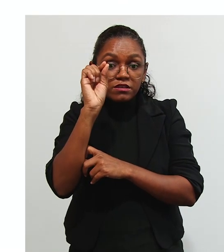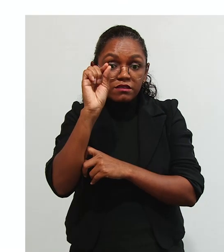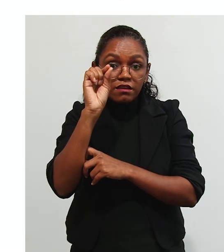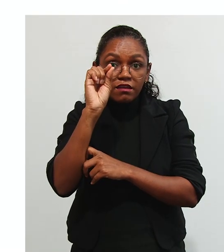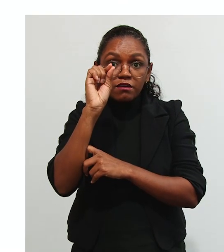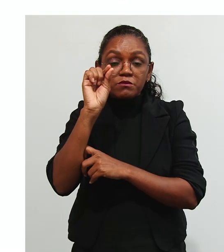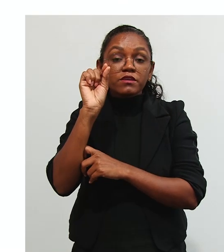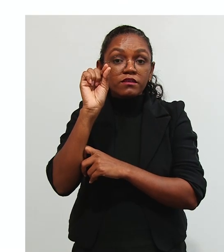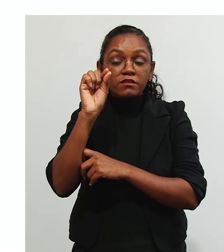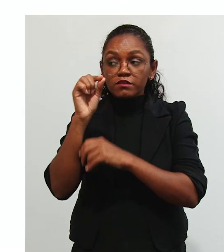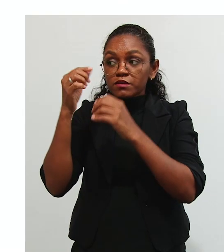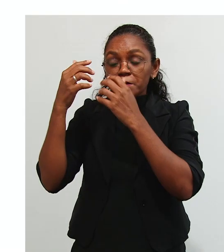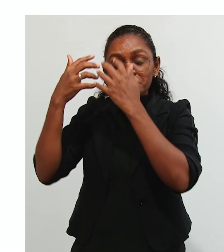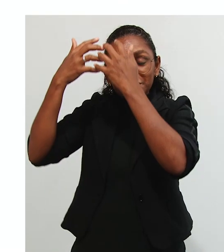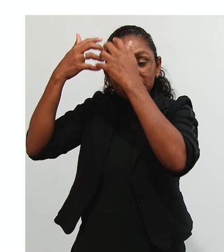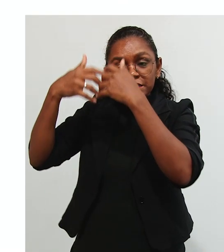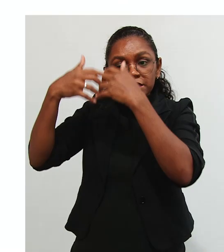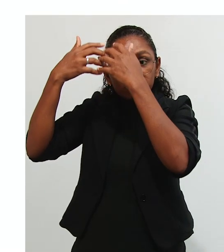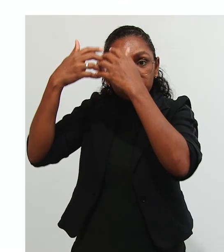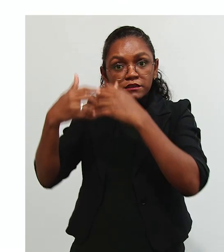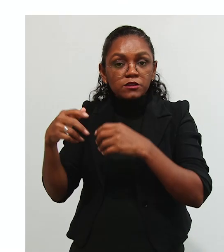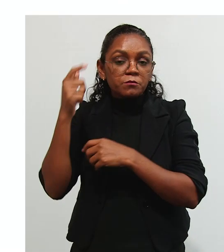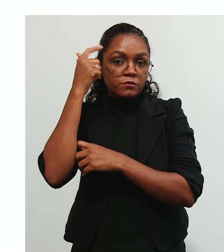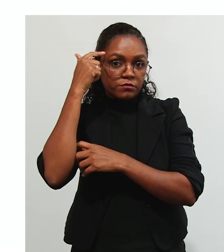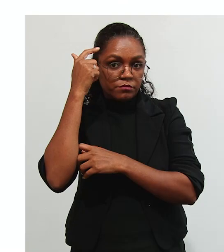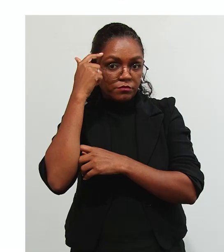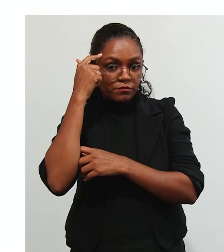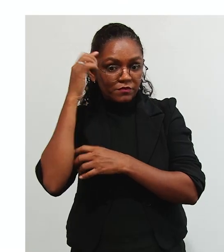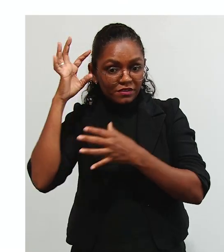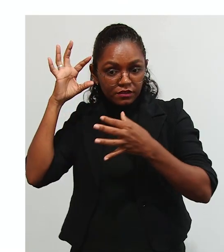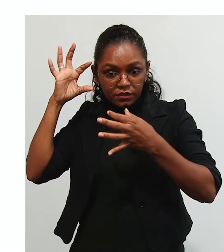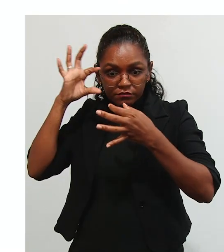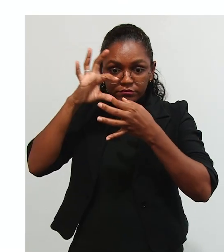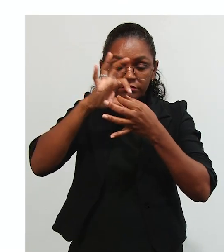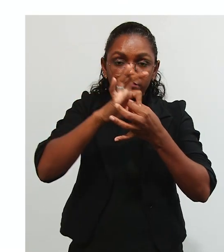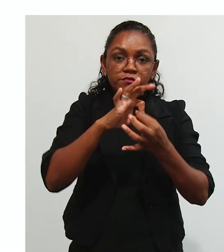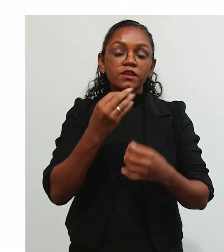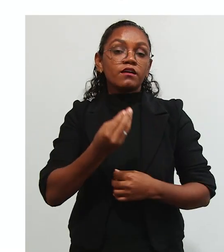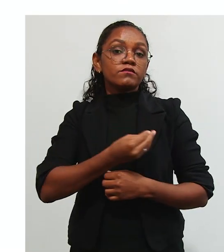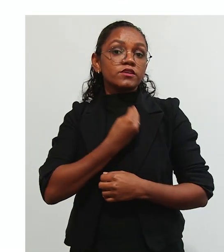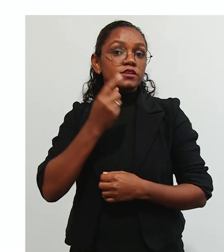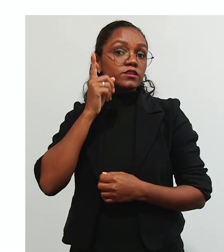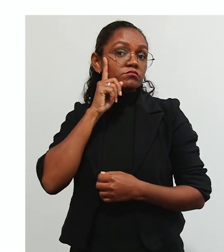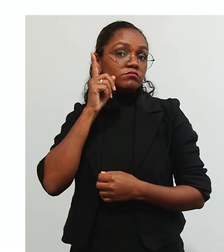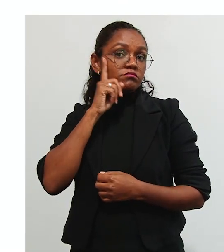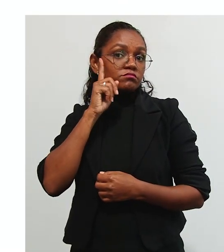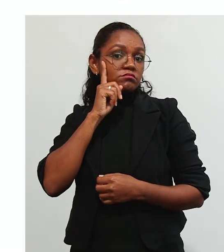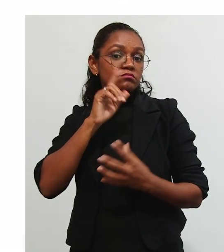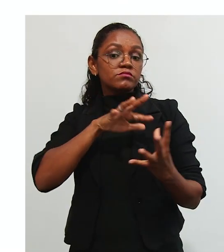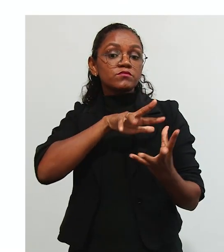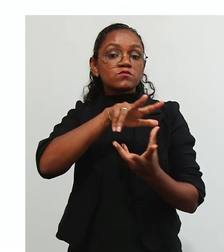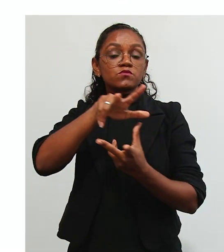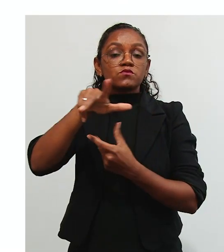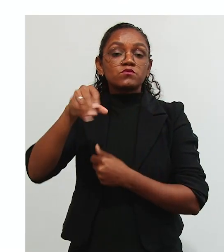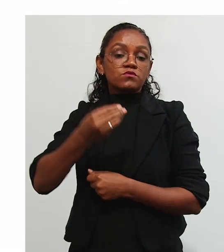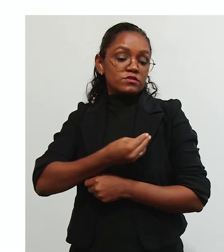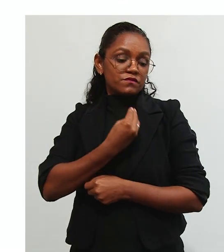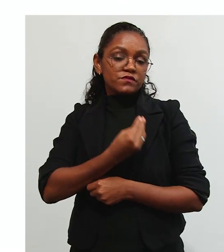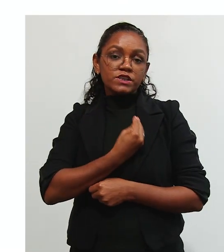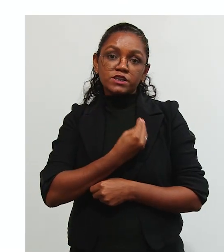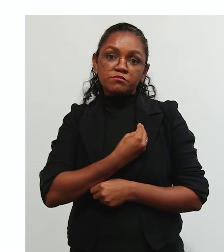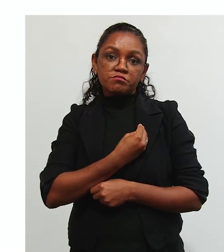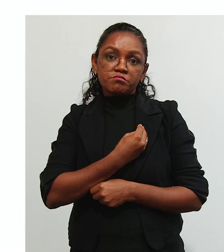pensamento reflexivo. Mas ele conecta esse pensamento reflexivo à vida diária, aos mundos da vida